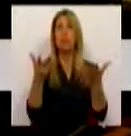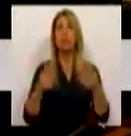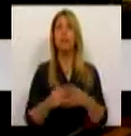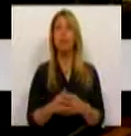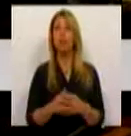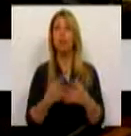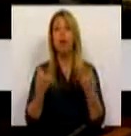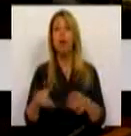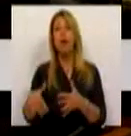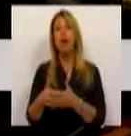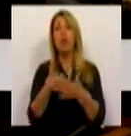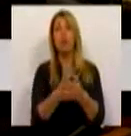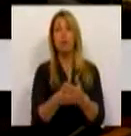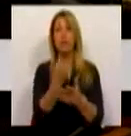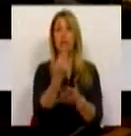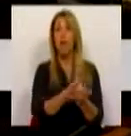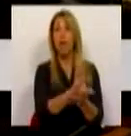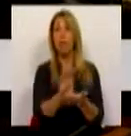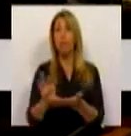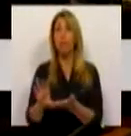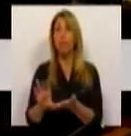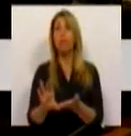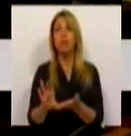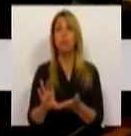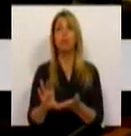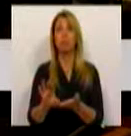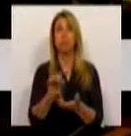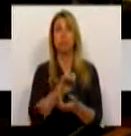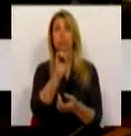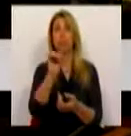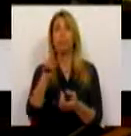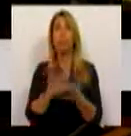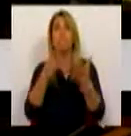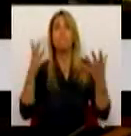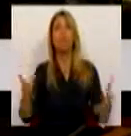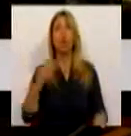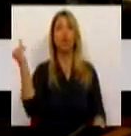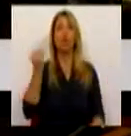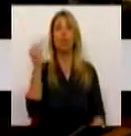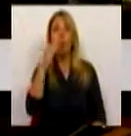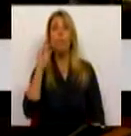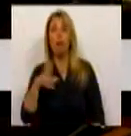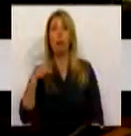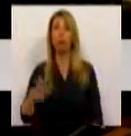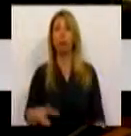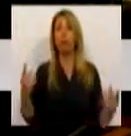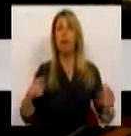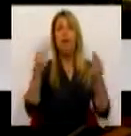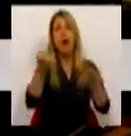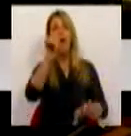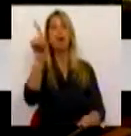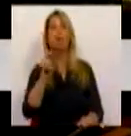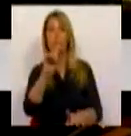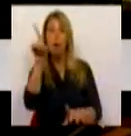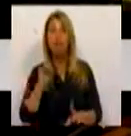de capitalização que percorreu as maiores instituições bancárias portuguesas, há esta questão, e essa questão tem a ver com a